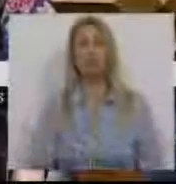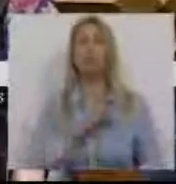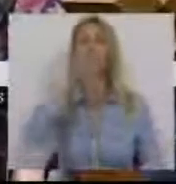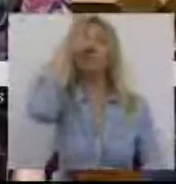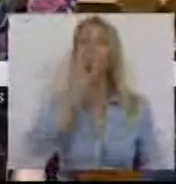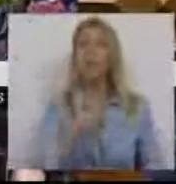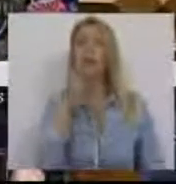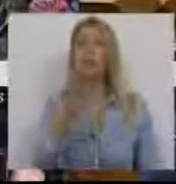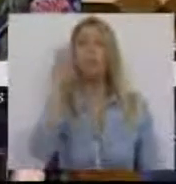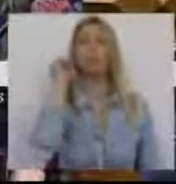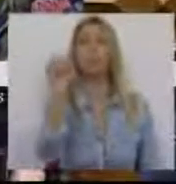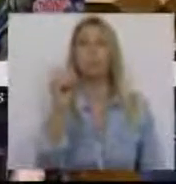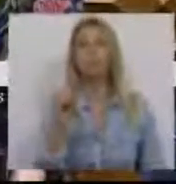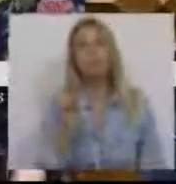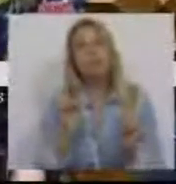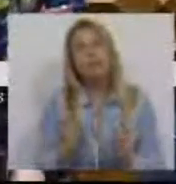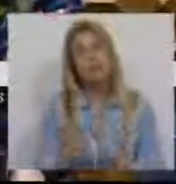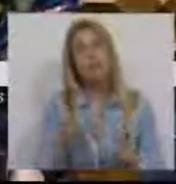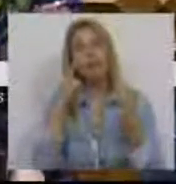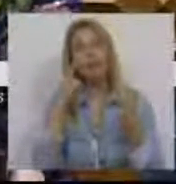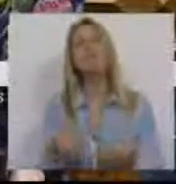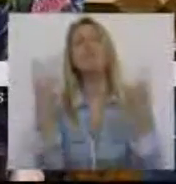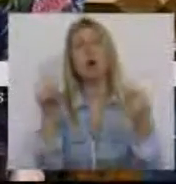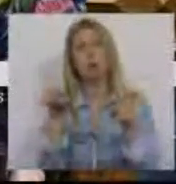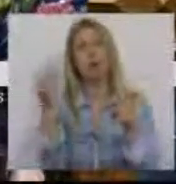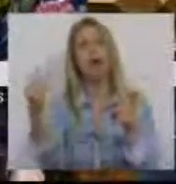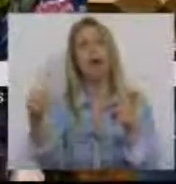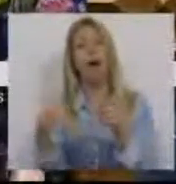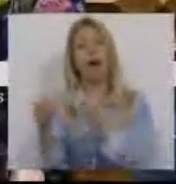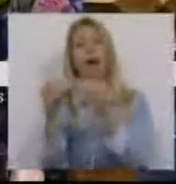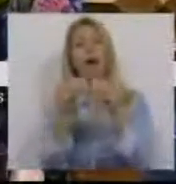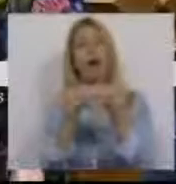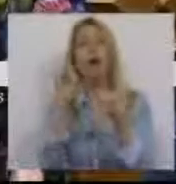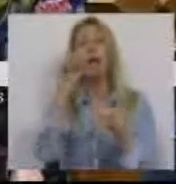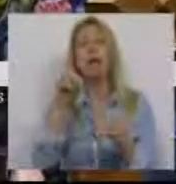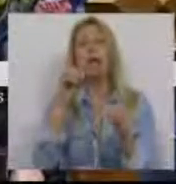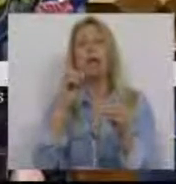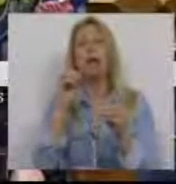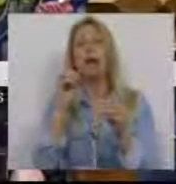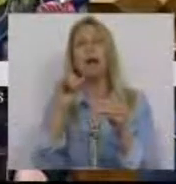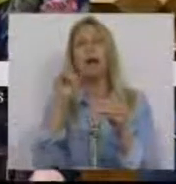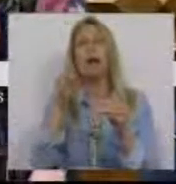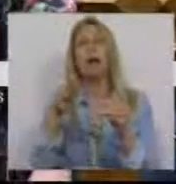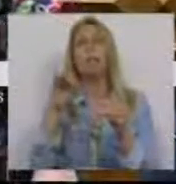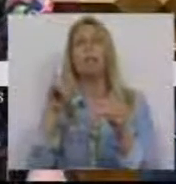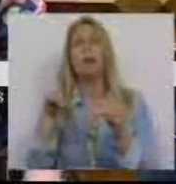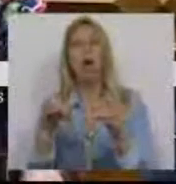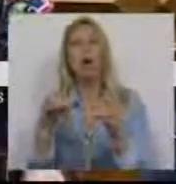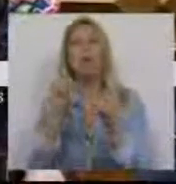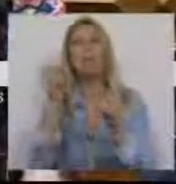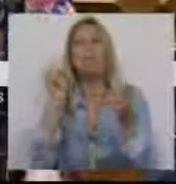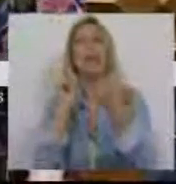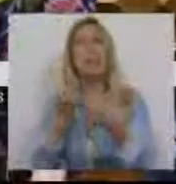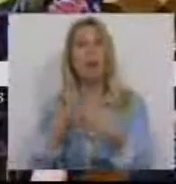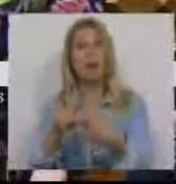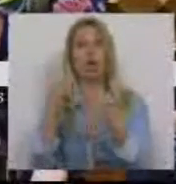nada disse. E isso é um sinal da sua conivência com o e-mail que o Conselho Diretivo da Segurança Social enviou